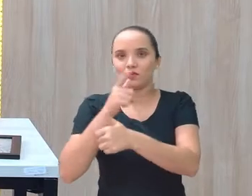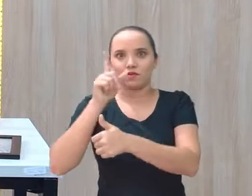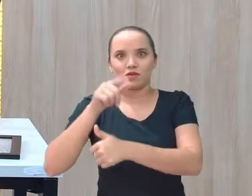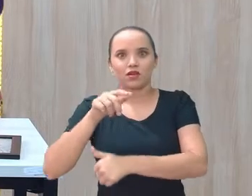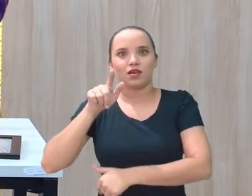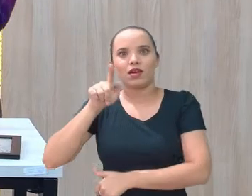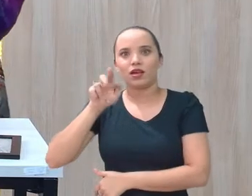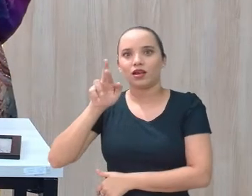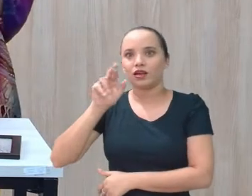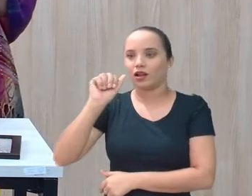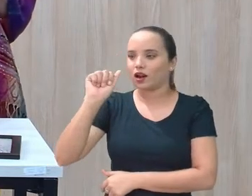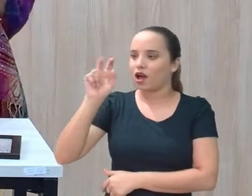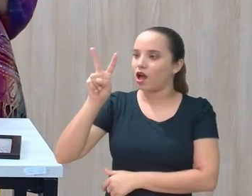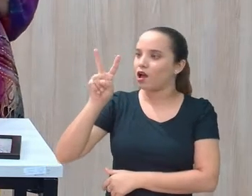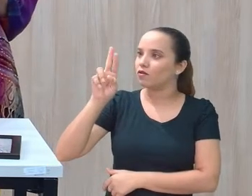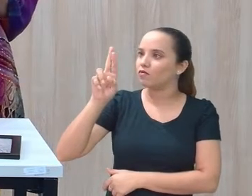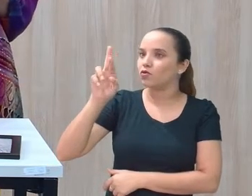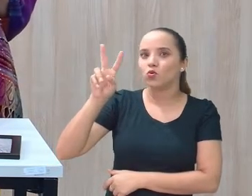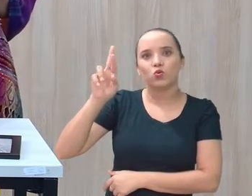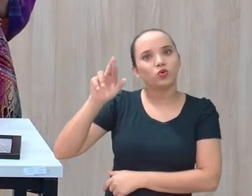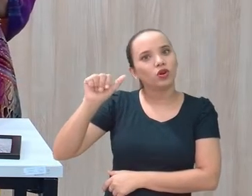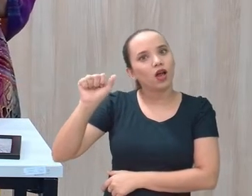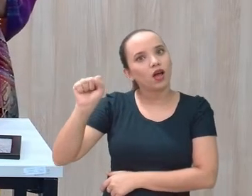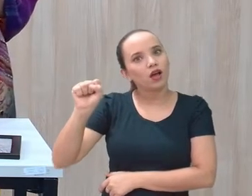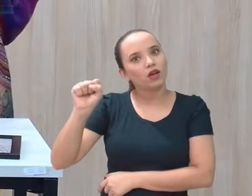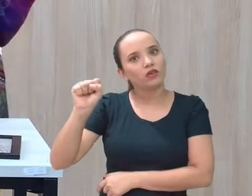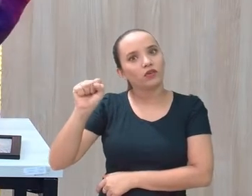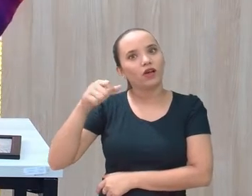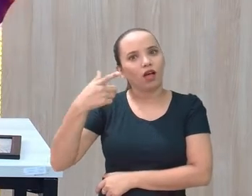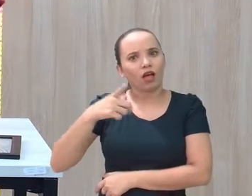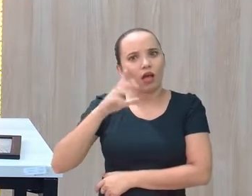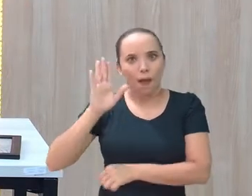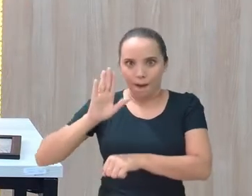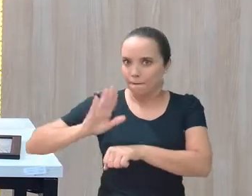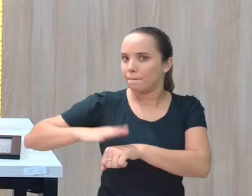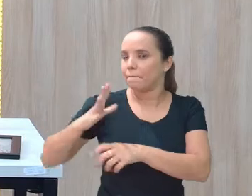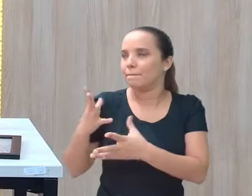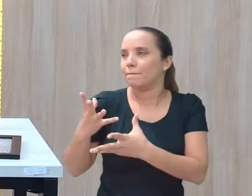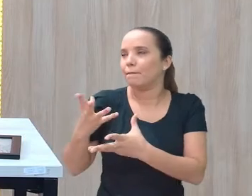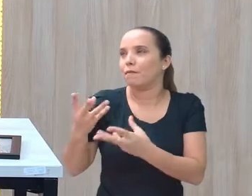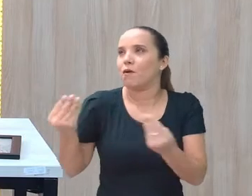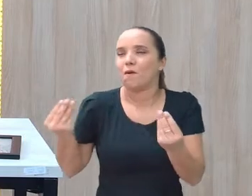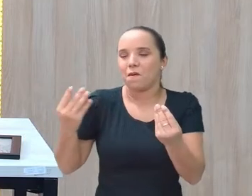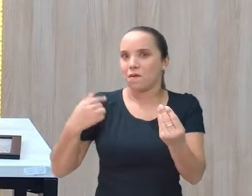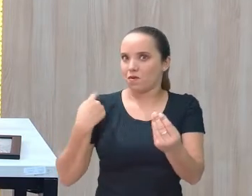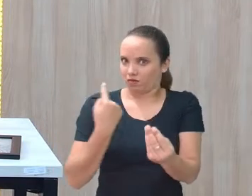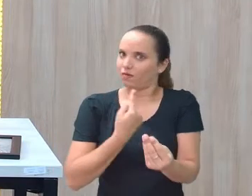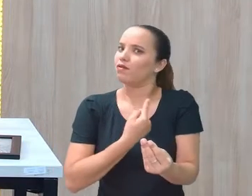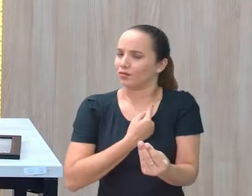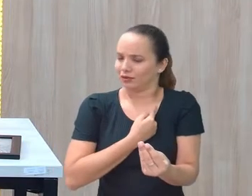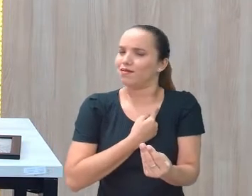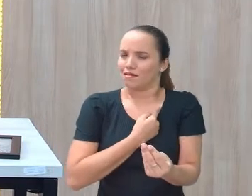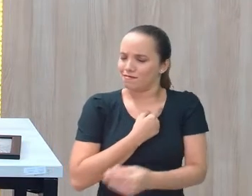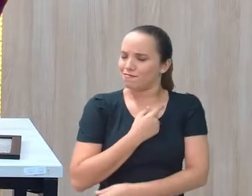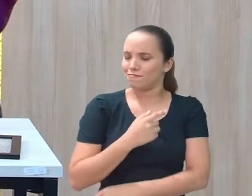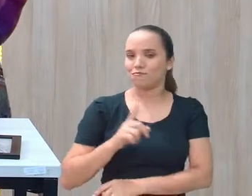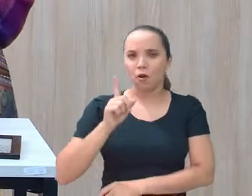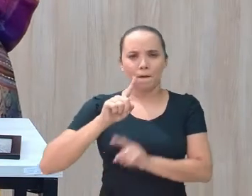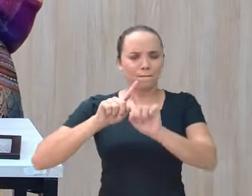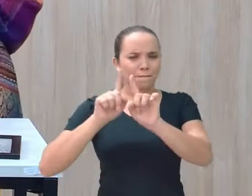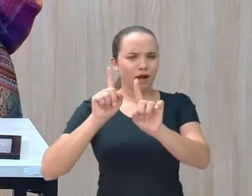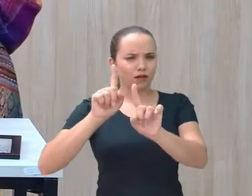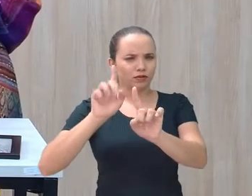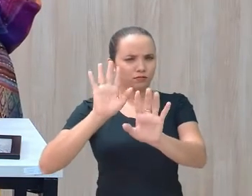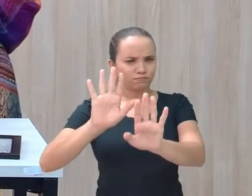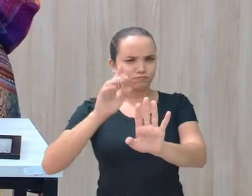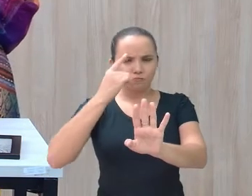Gravura. Minha gente, tem coisa mais nossa do que a gravura? Tem não, viu? Mas você pensa que a gravura